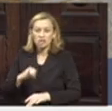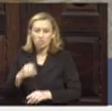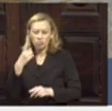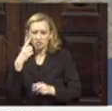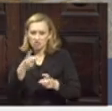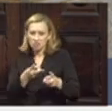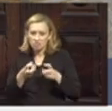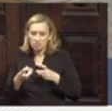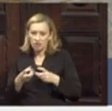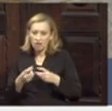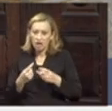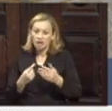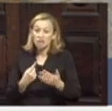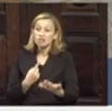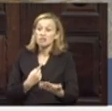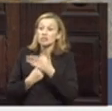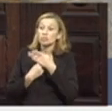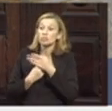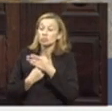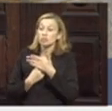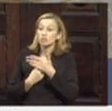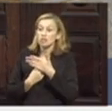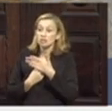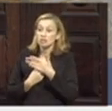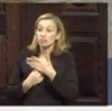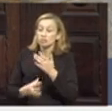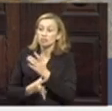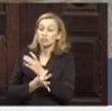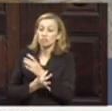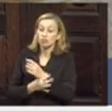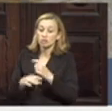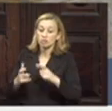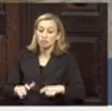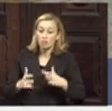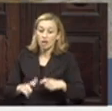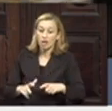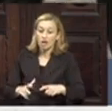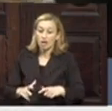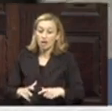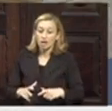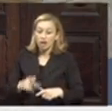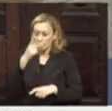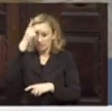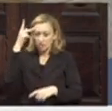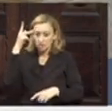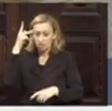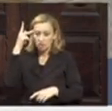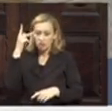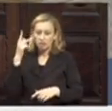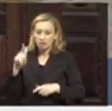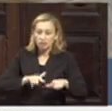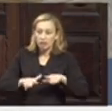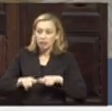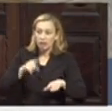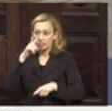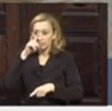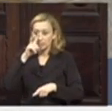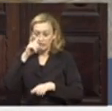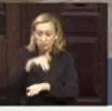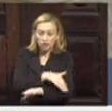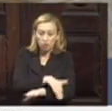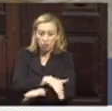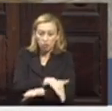uma resolução do CONTRAN nacional dizendo que essa atividade deve ser encarada de forma específica, que não cabe